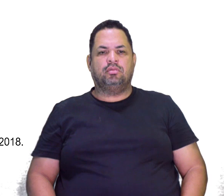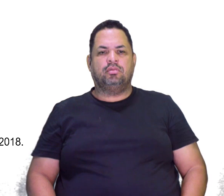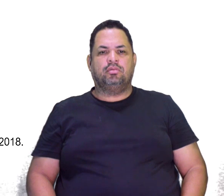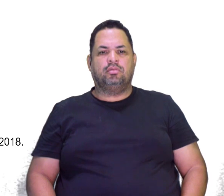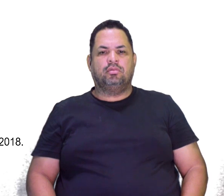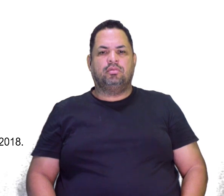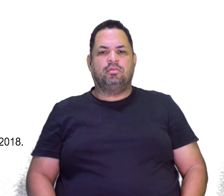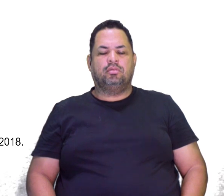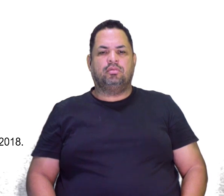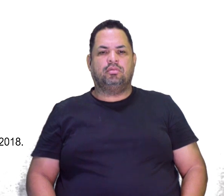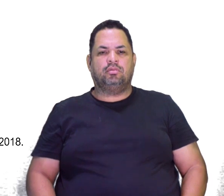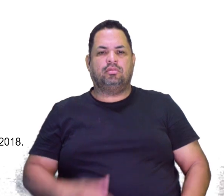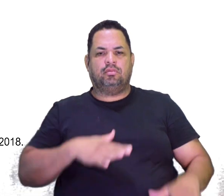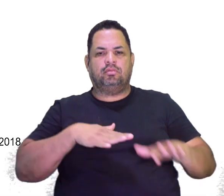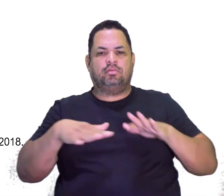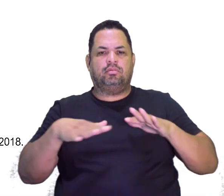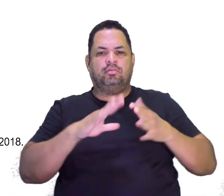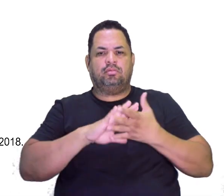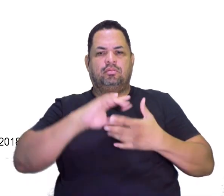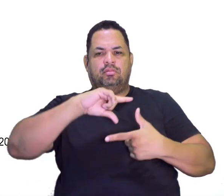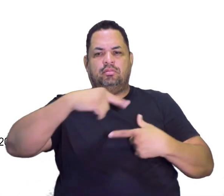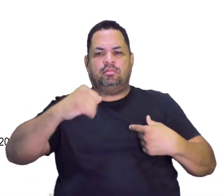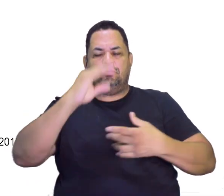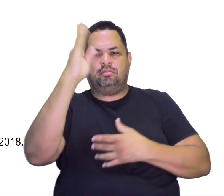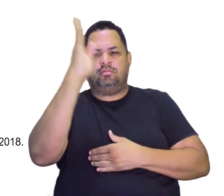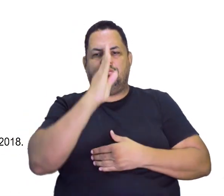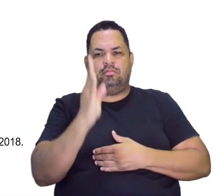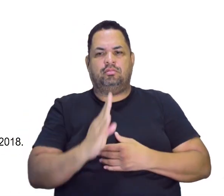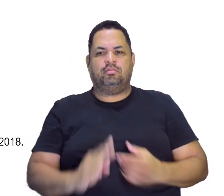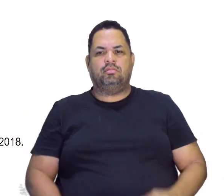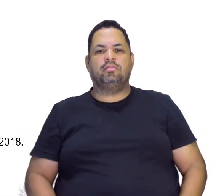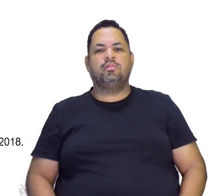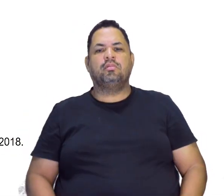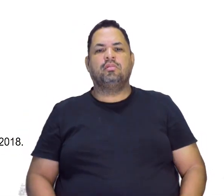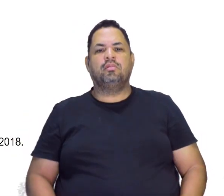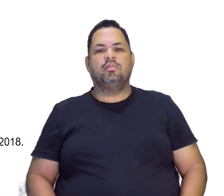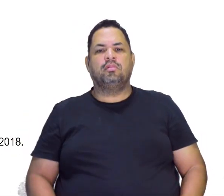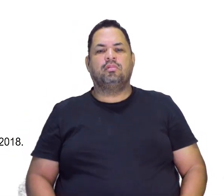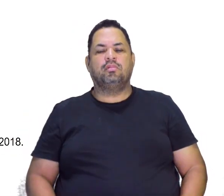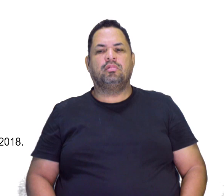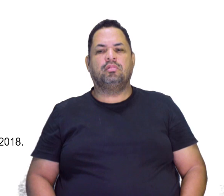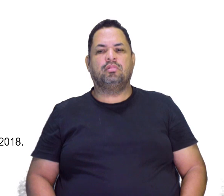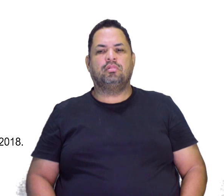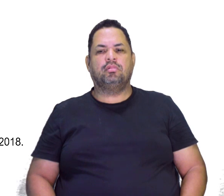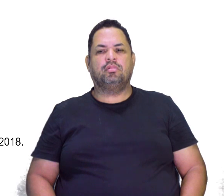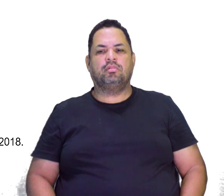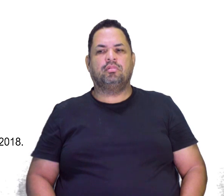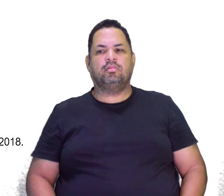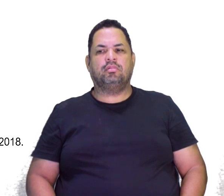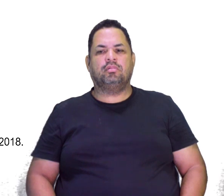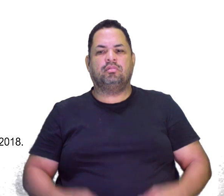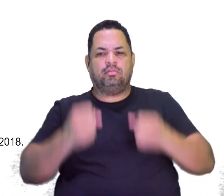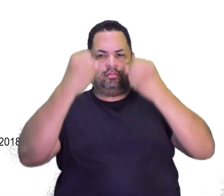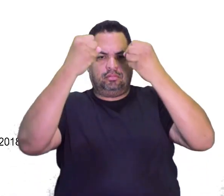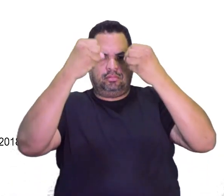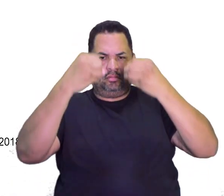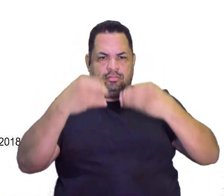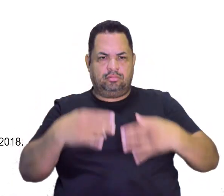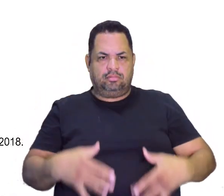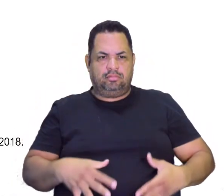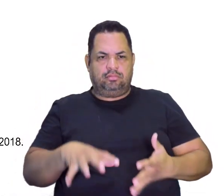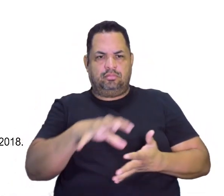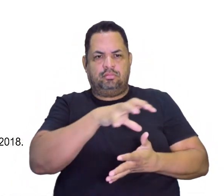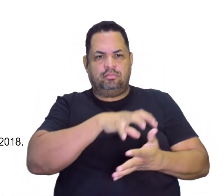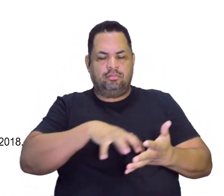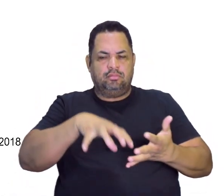nãoé e o movimento modernista no Brasil vai ter mais coisas aí mas eu quero explicar aqui sobre essa questão da